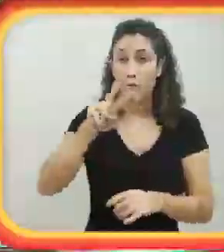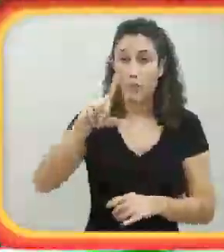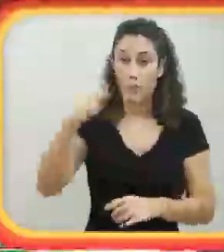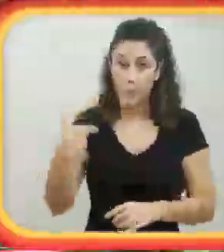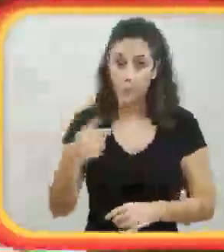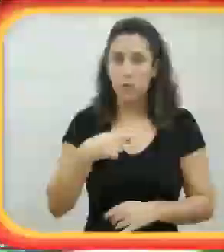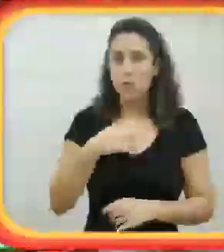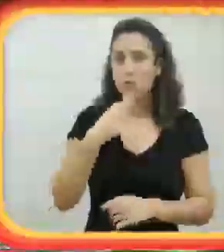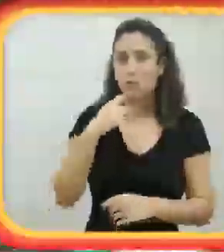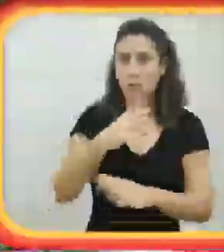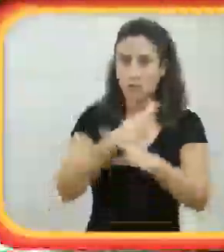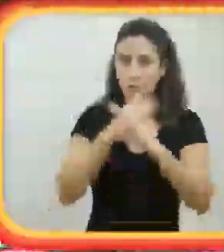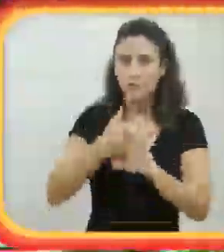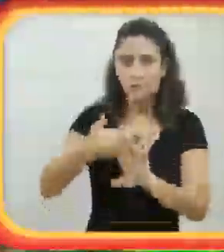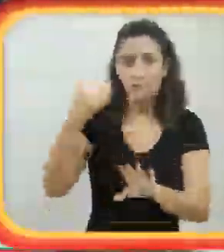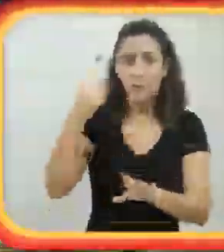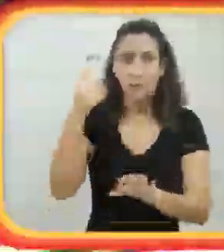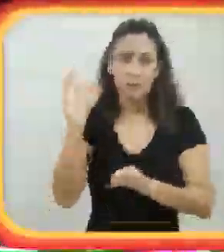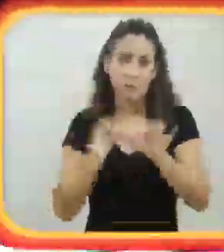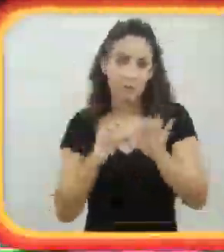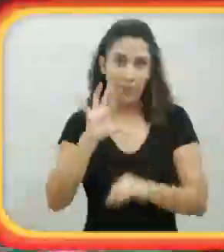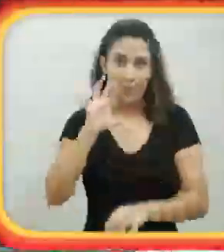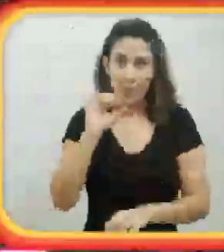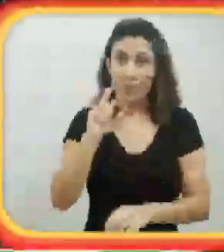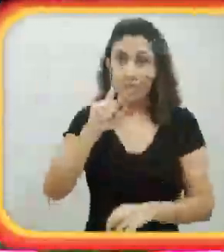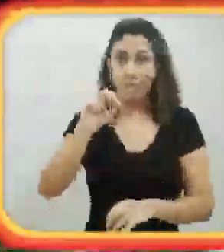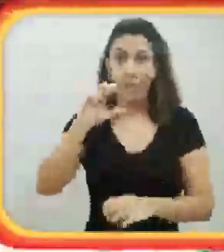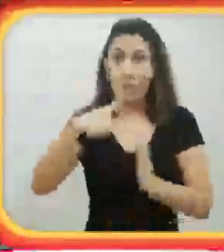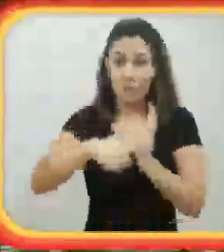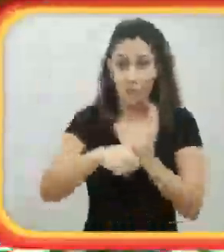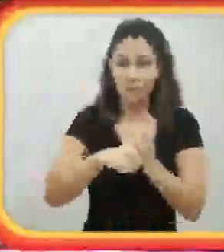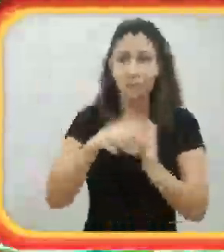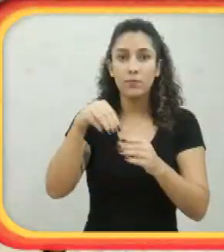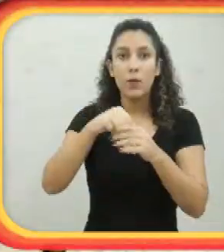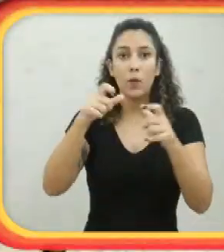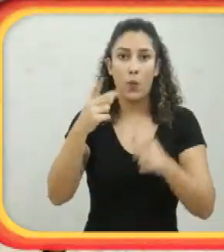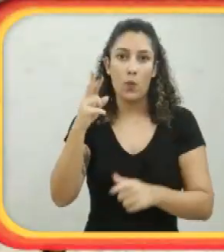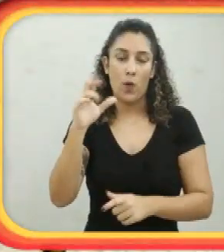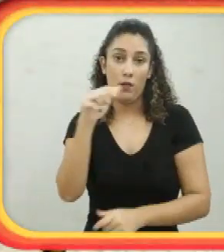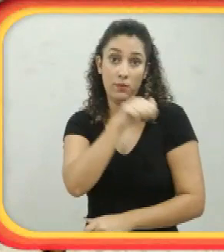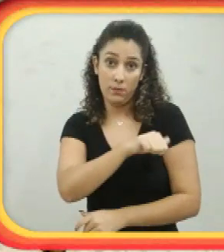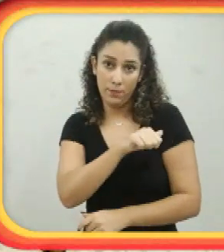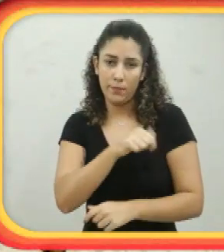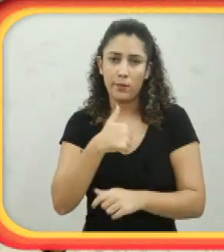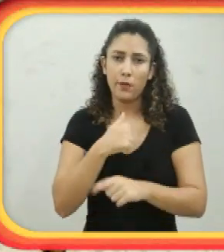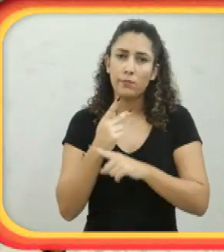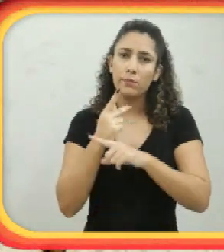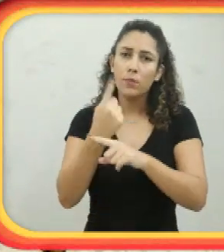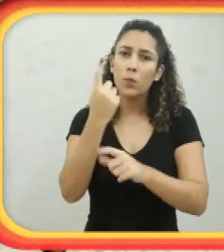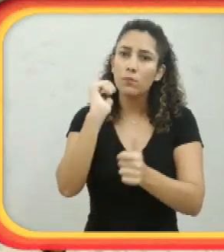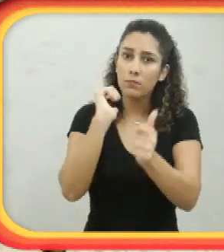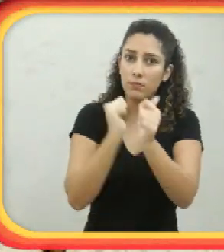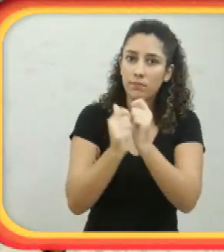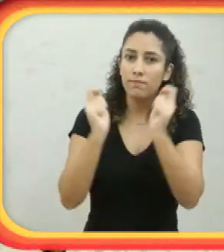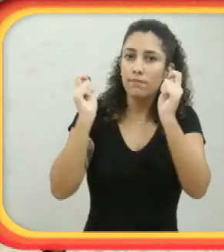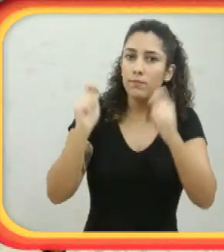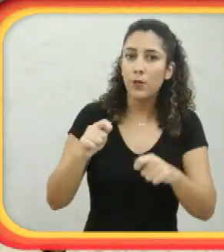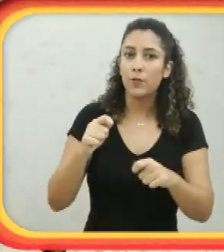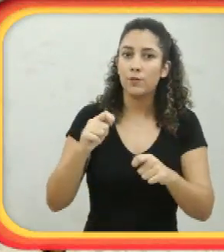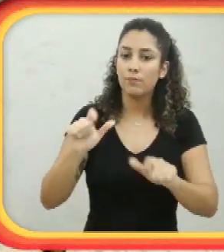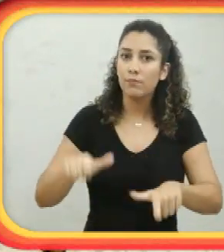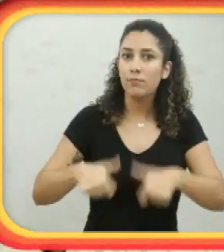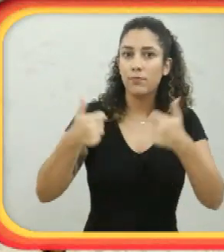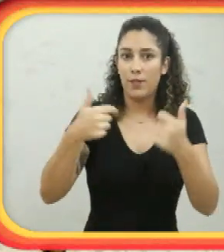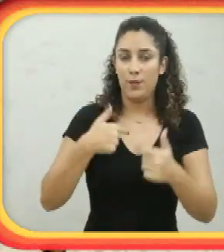de um projeto do Rio Vaar Clube, que fica na Urca, no Rio de Janeiro. E eu estava procurando um esporte para poder ter uma condição de vida